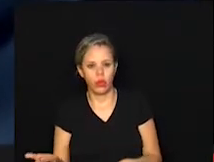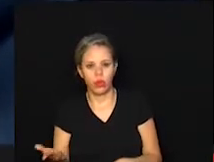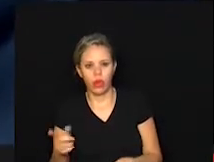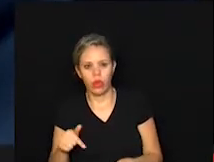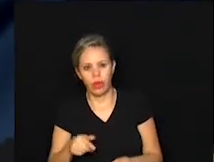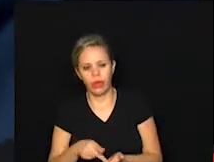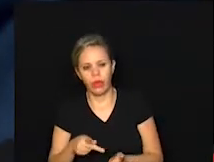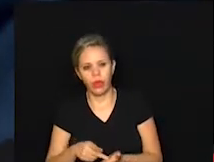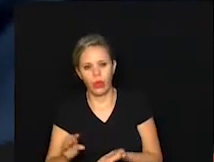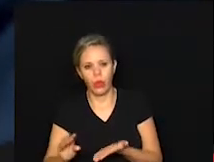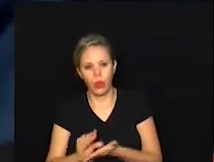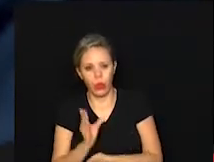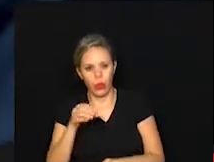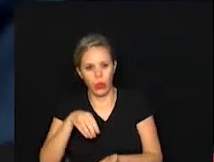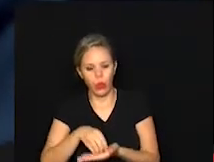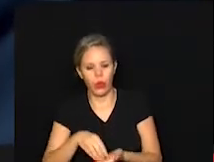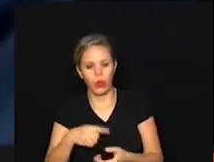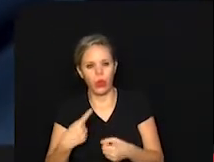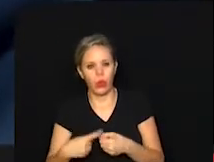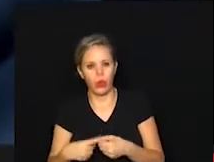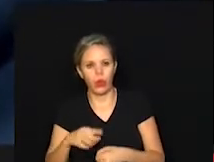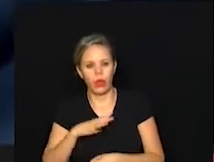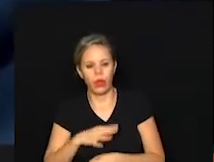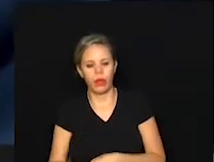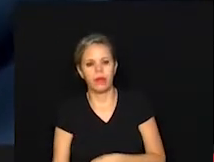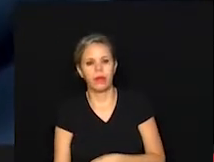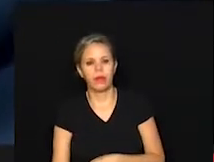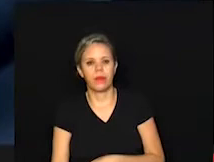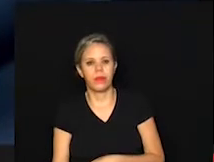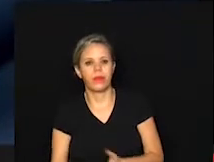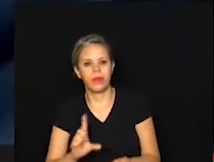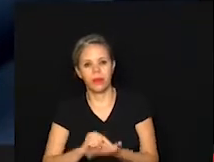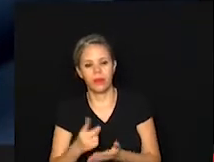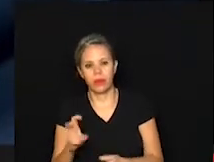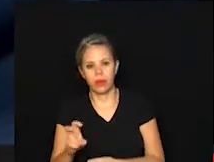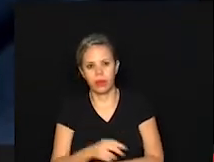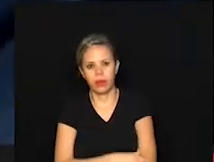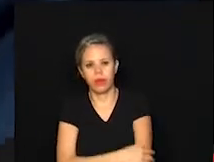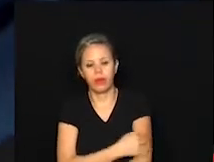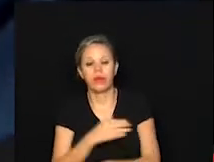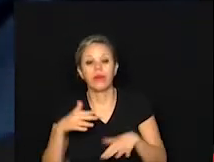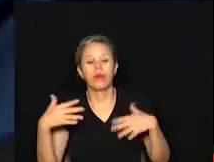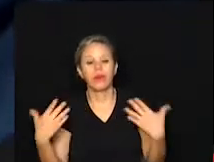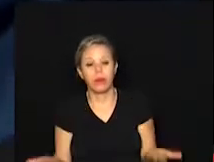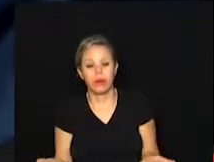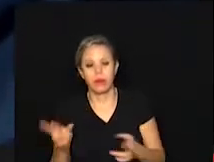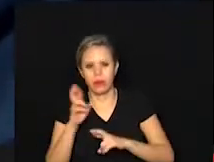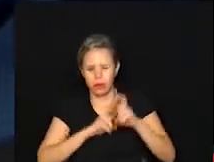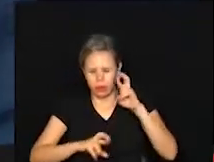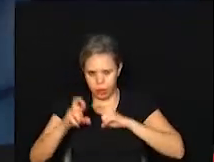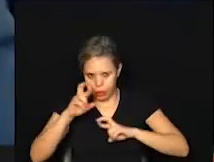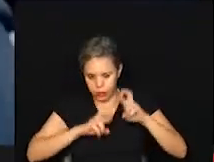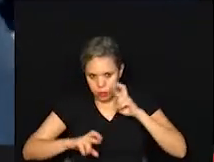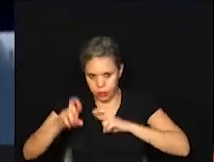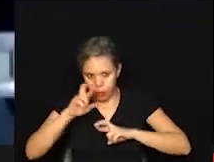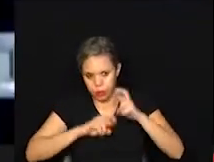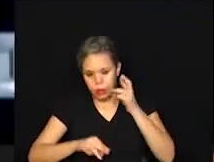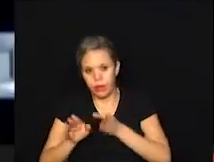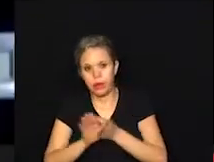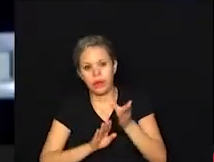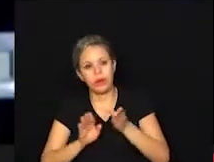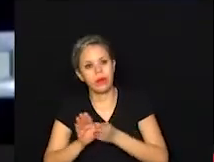para o fundo municipal. Então, o artigo 15 diz: será fiscalizado pelo Conselho